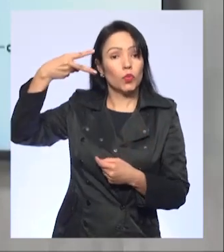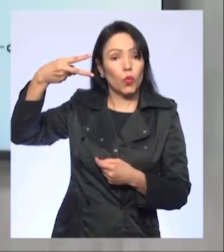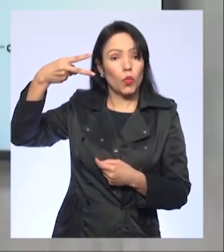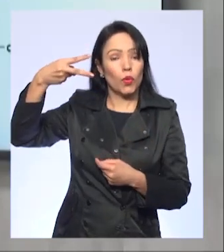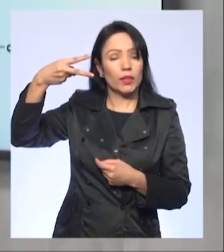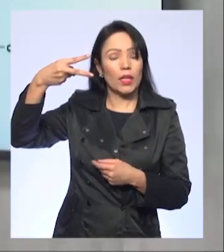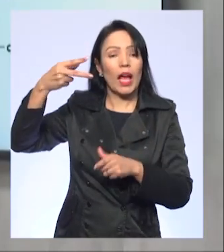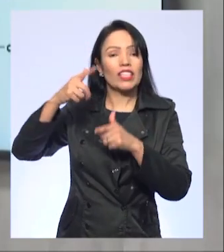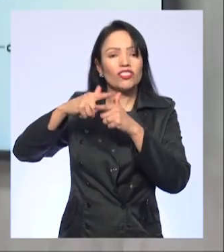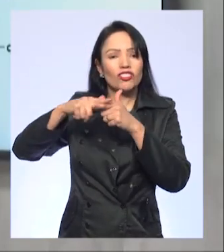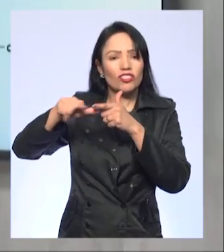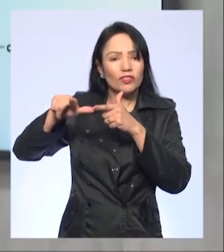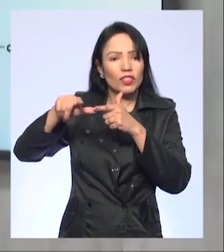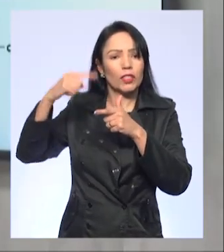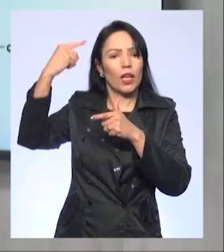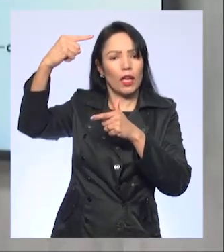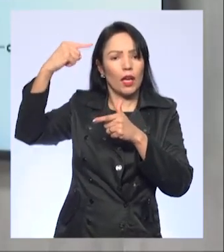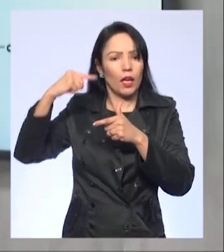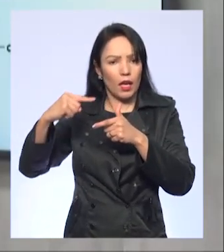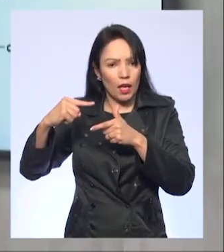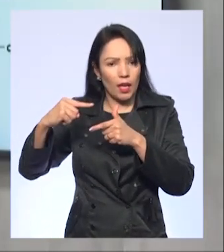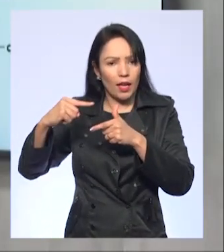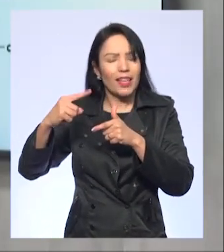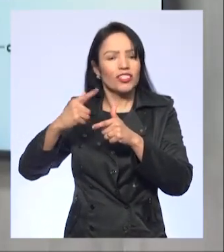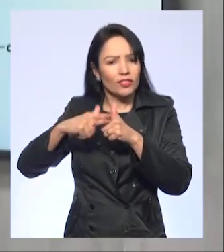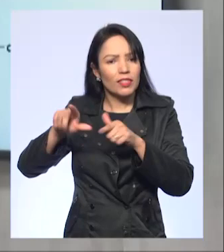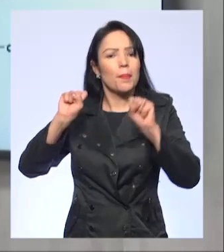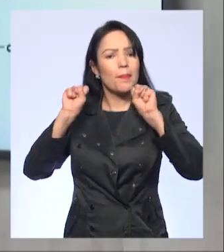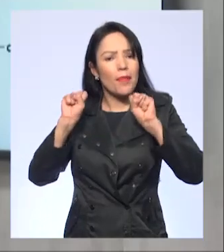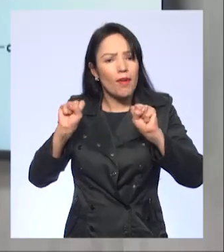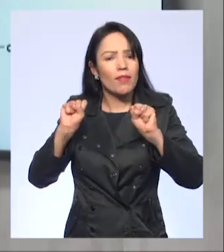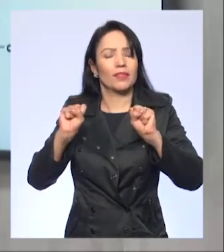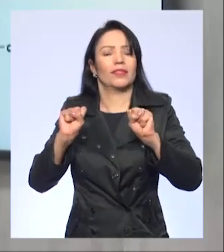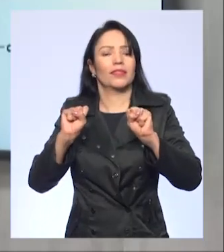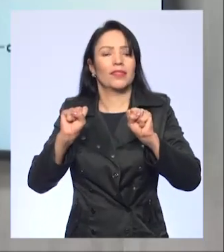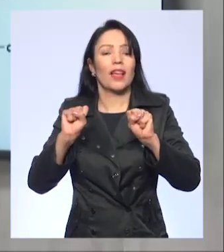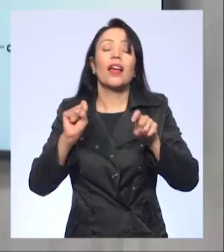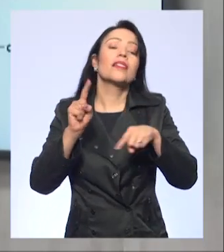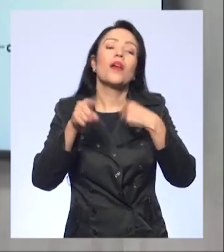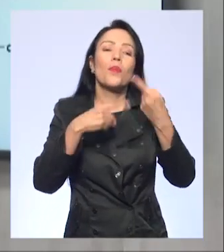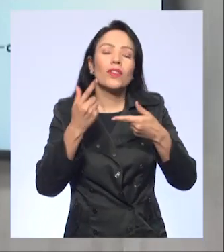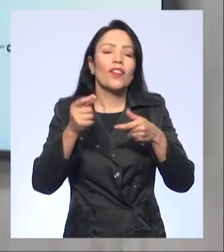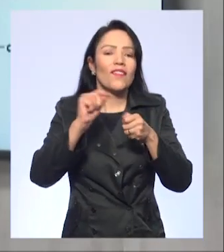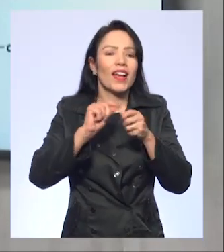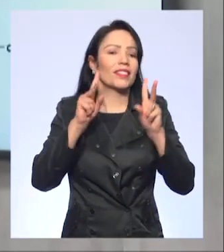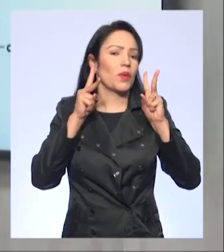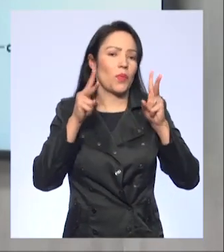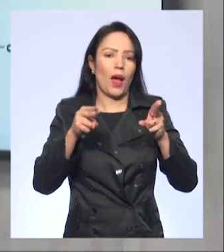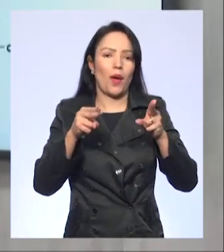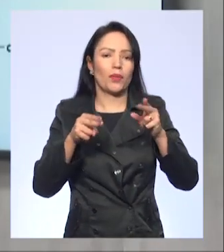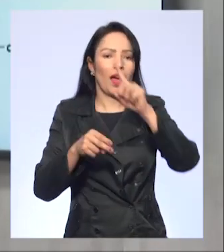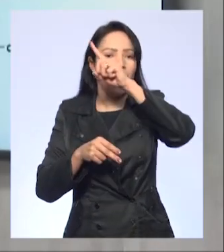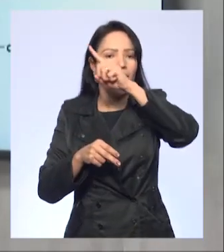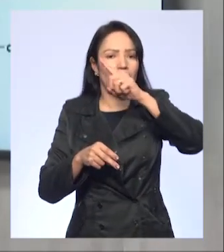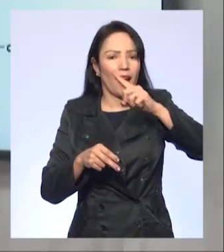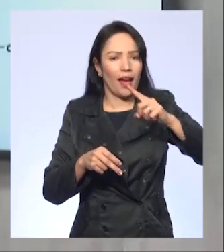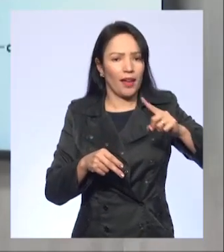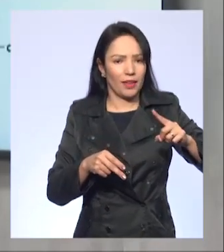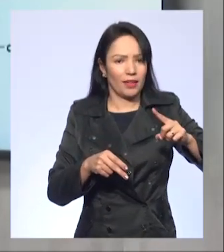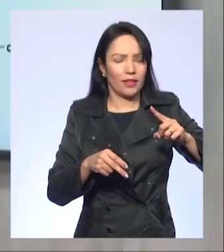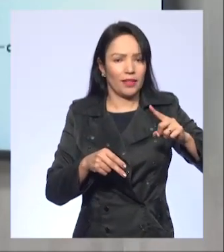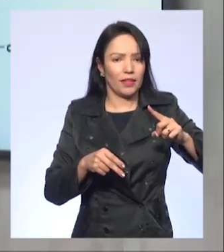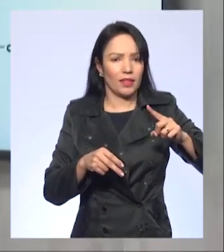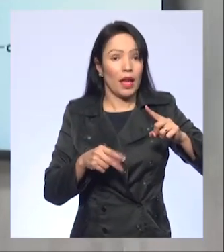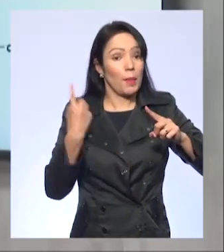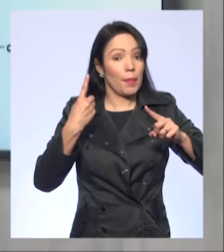vai dividir um pelo outro. A mesma coisa que você fez uma transversal, você repete para outra transversal, que forma X com